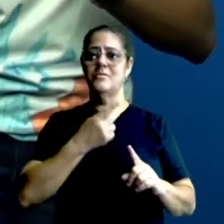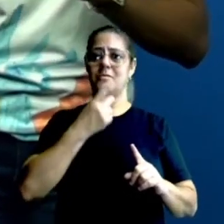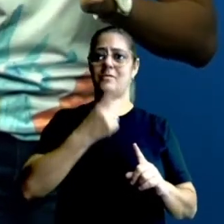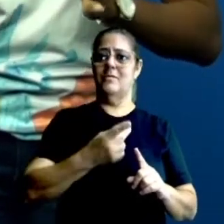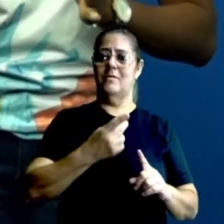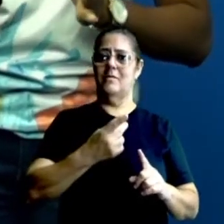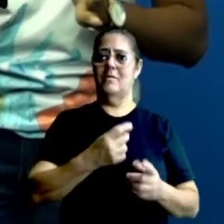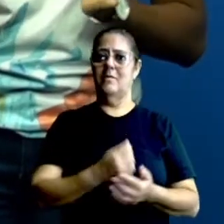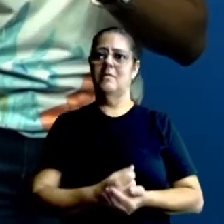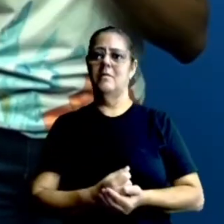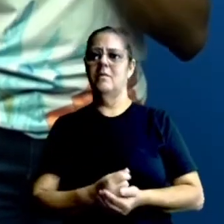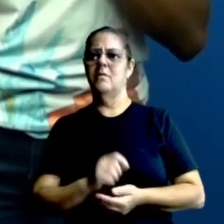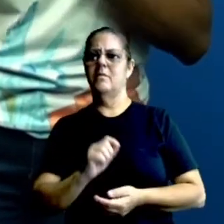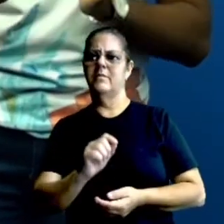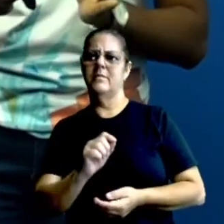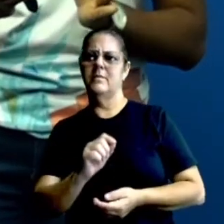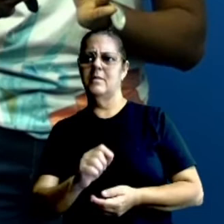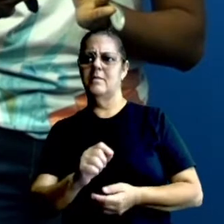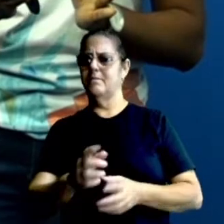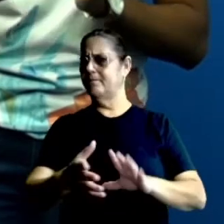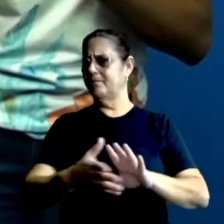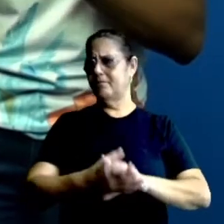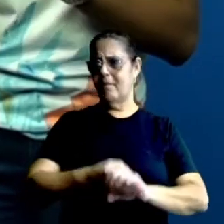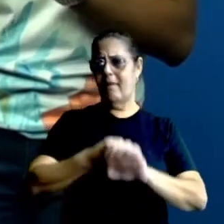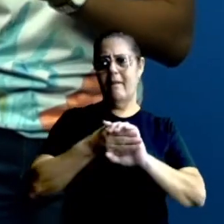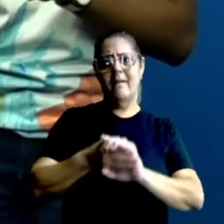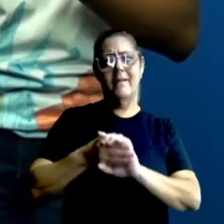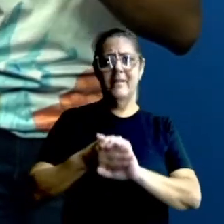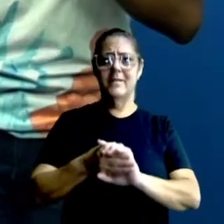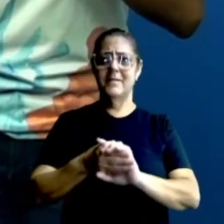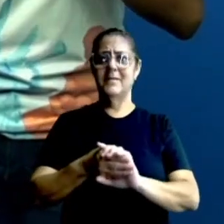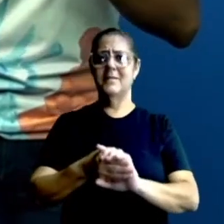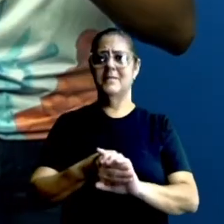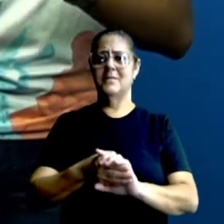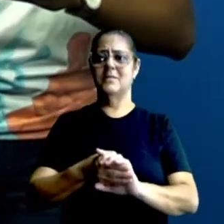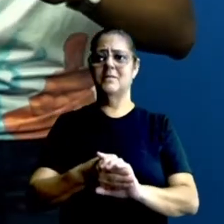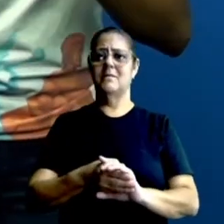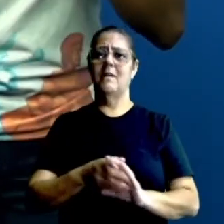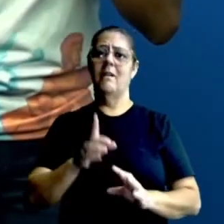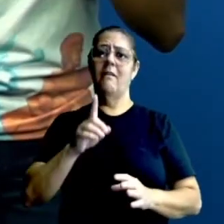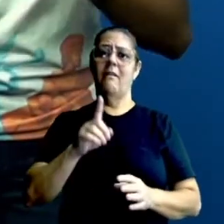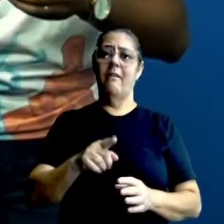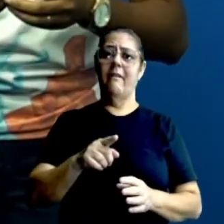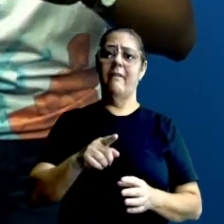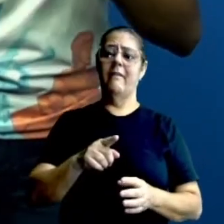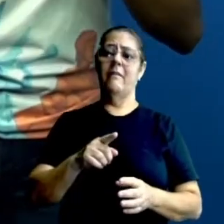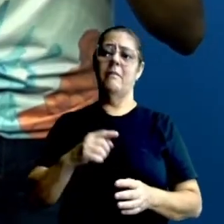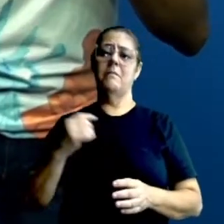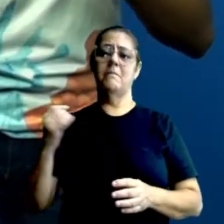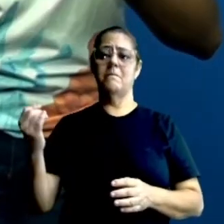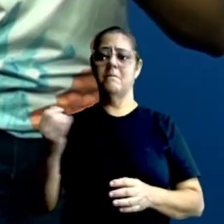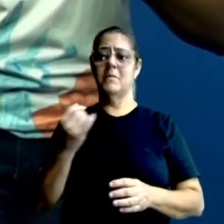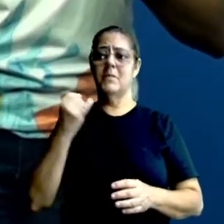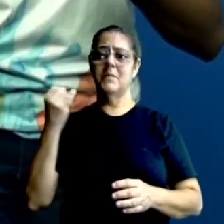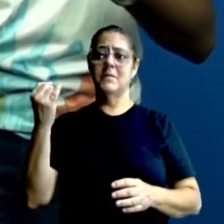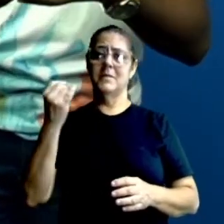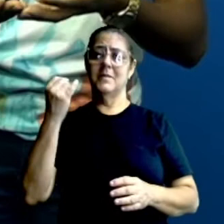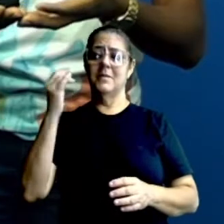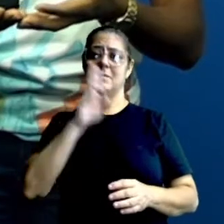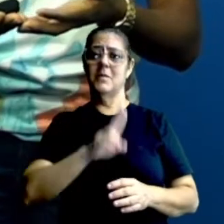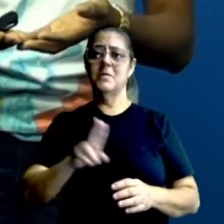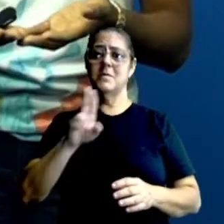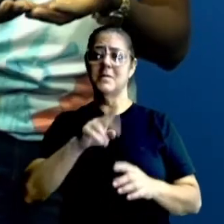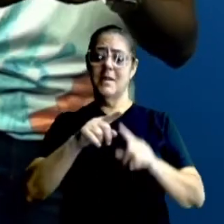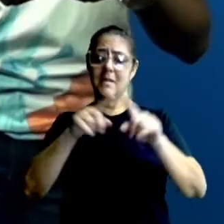repetir o que são graves saudações e as saudações são essenciais para nós usarmos